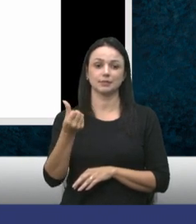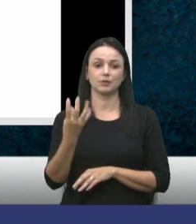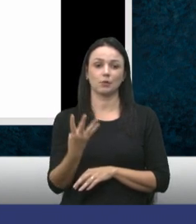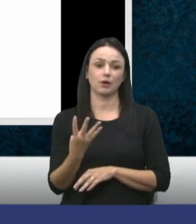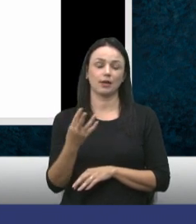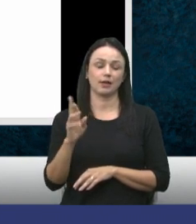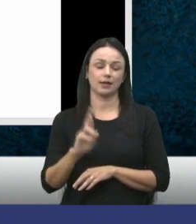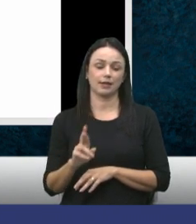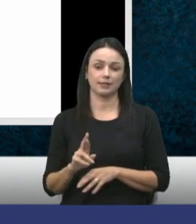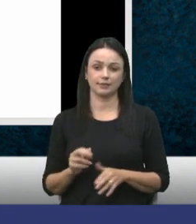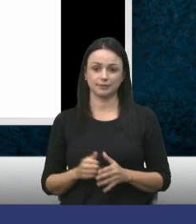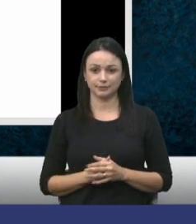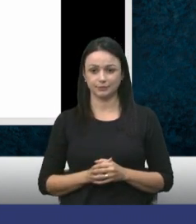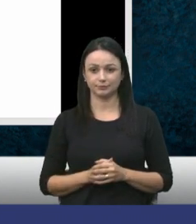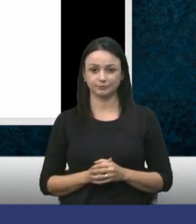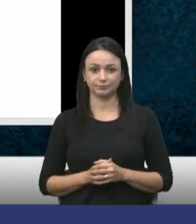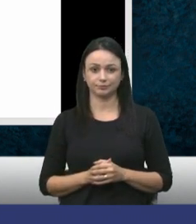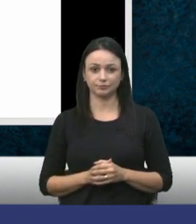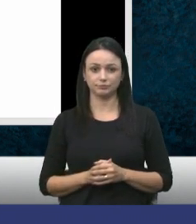37.876.664.